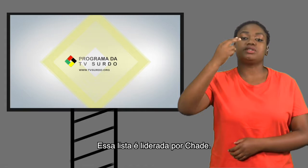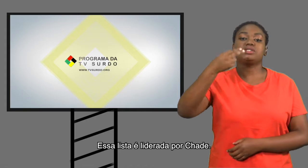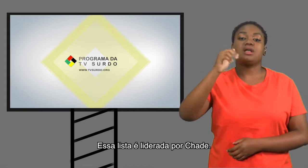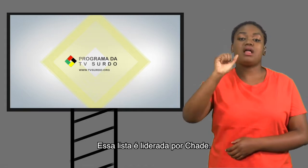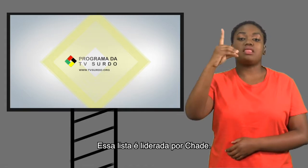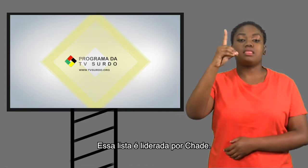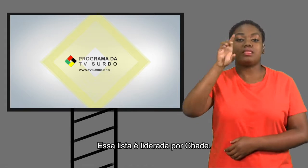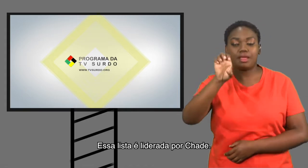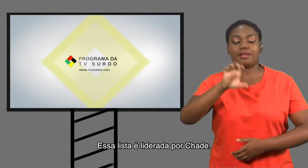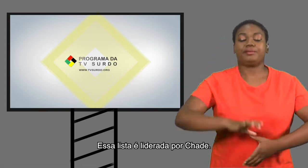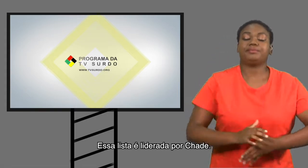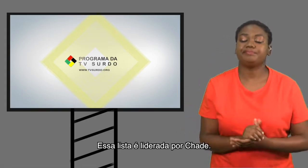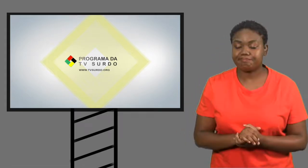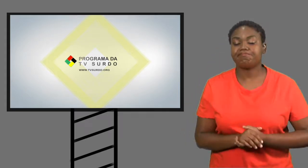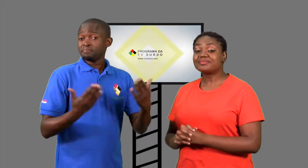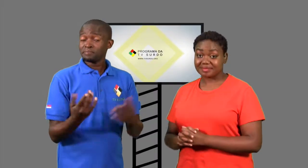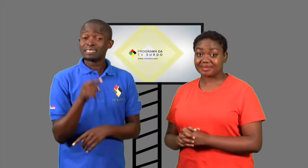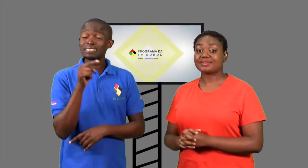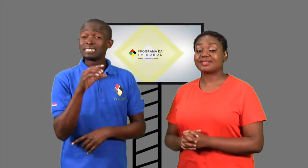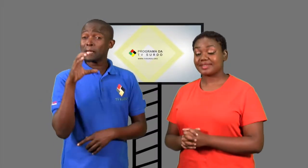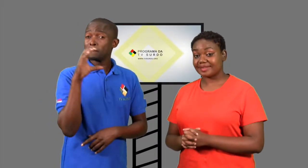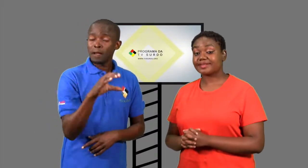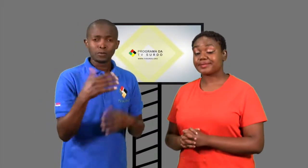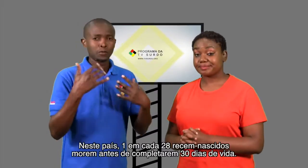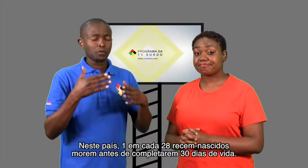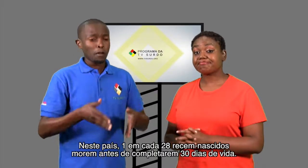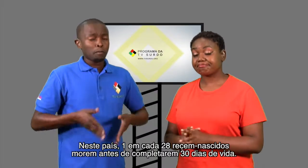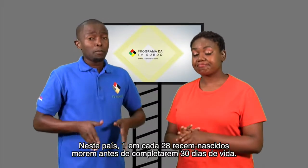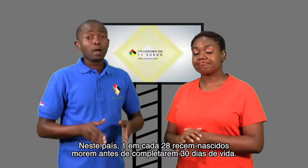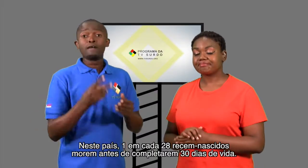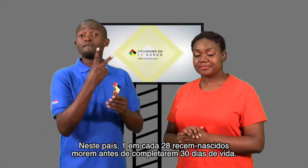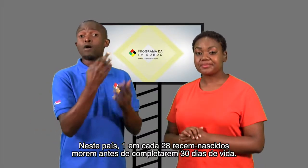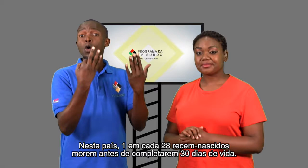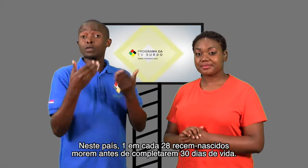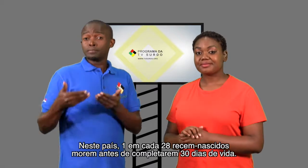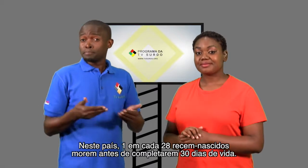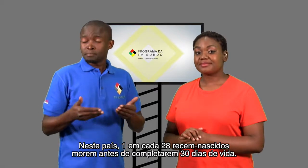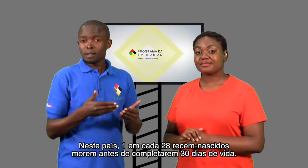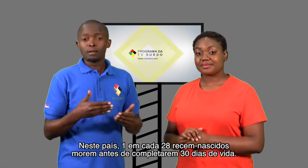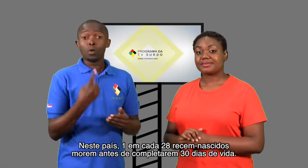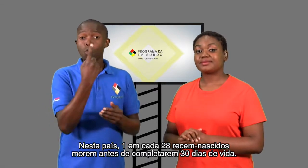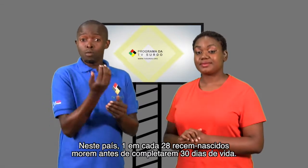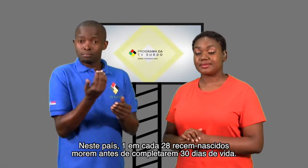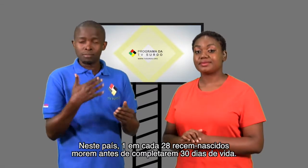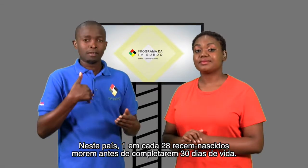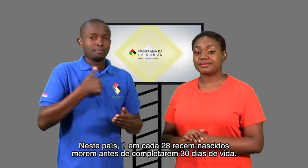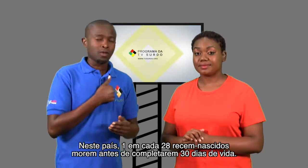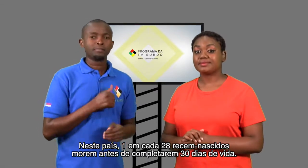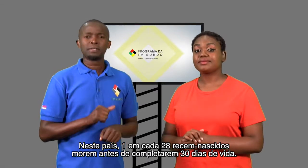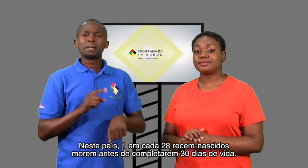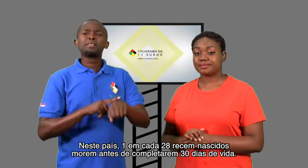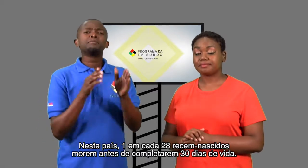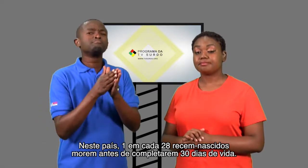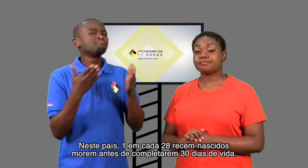é liderada pelo Chad. Neste país, 1 em cada 28 recém-nascidos